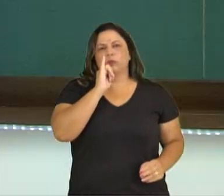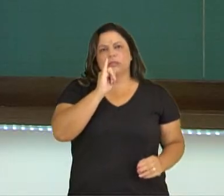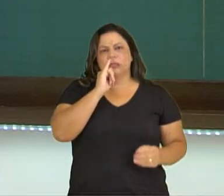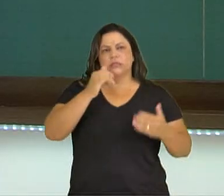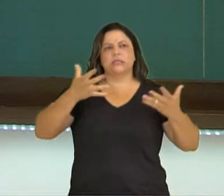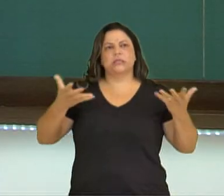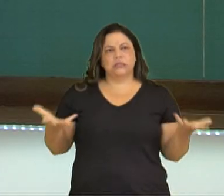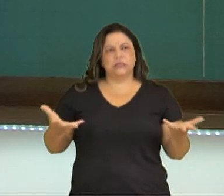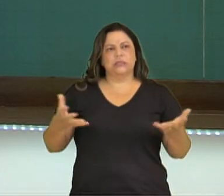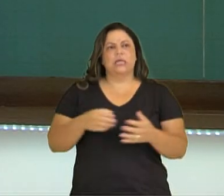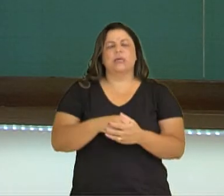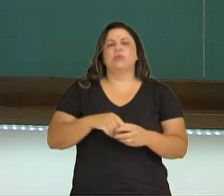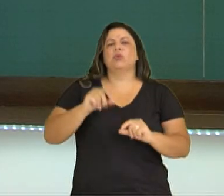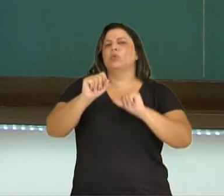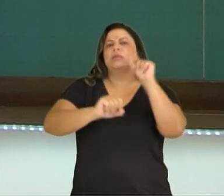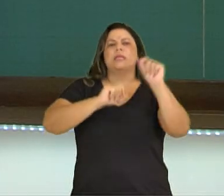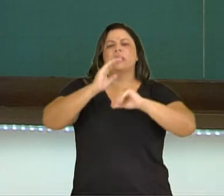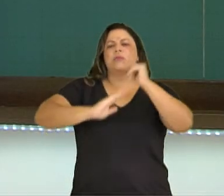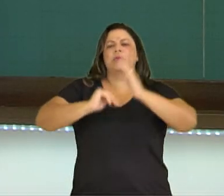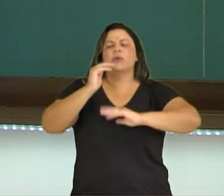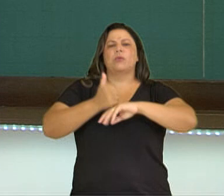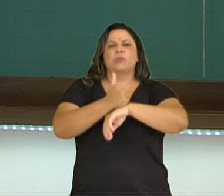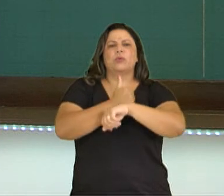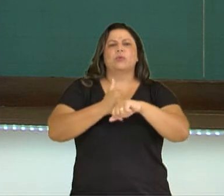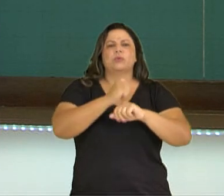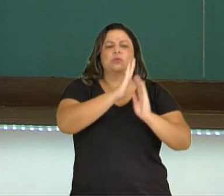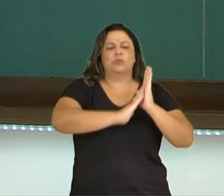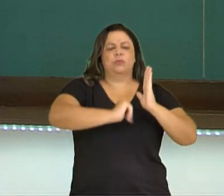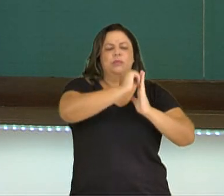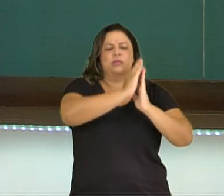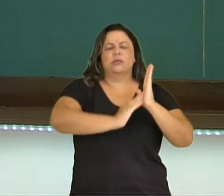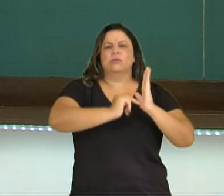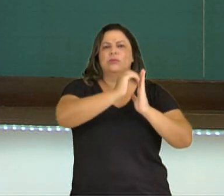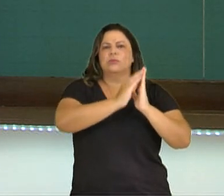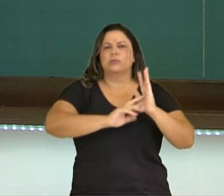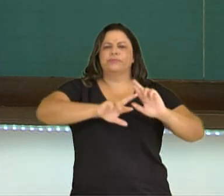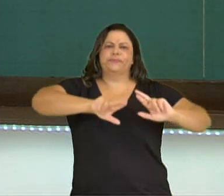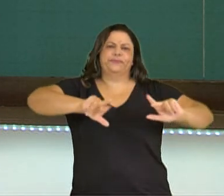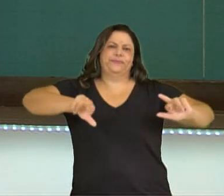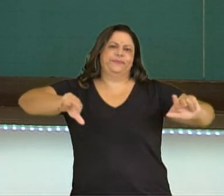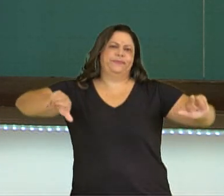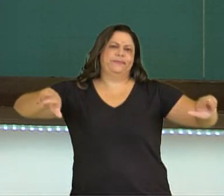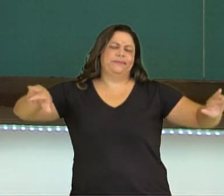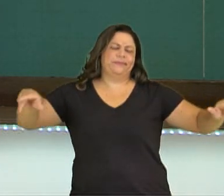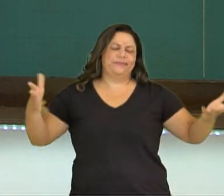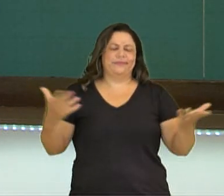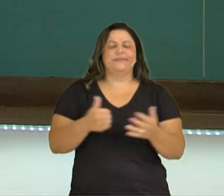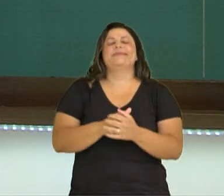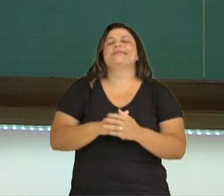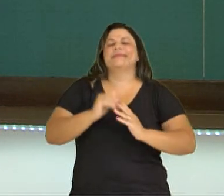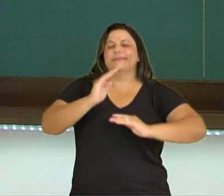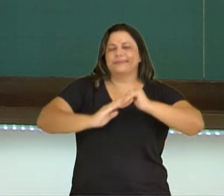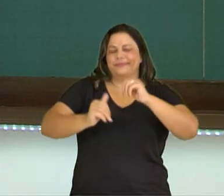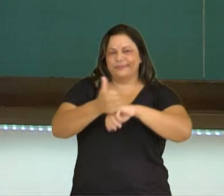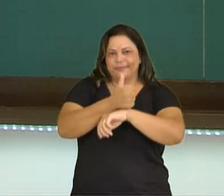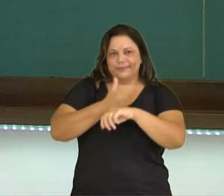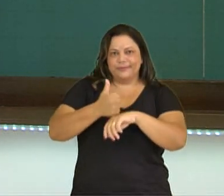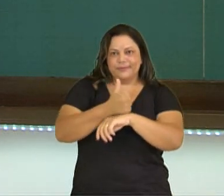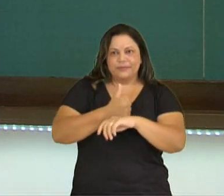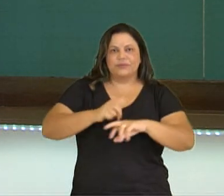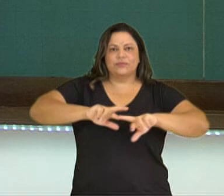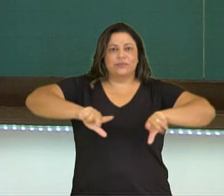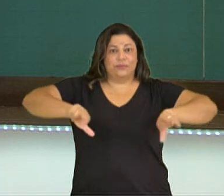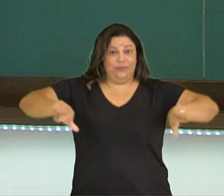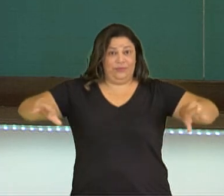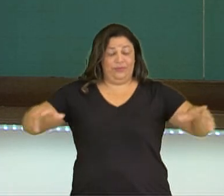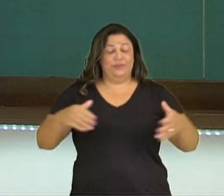era uma profissão ali de pintor. Mas existem inúmeras profissões. As profissões